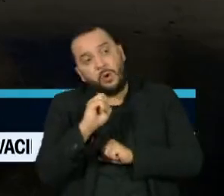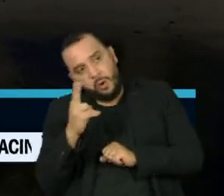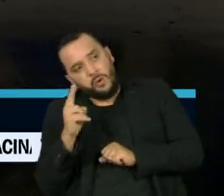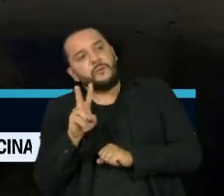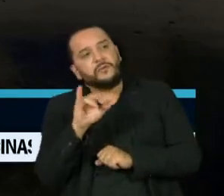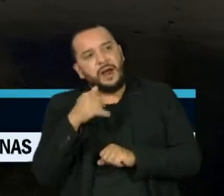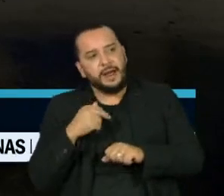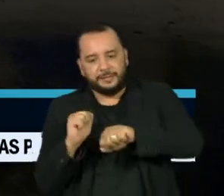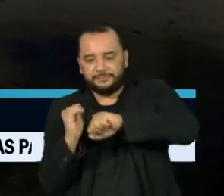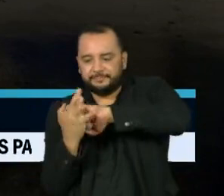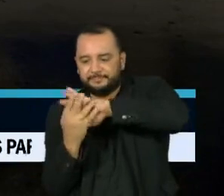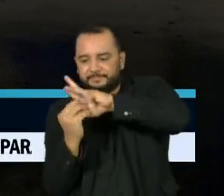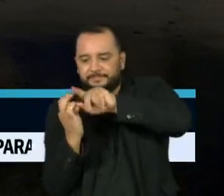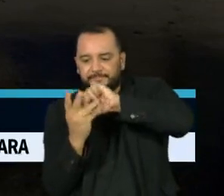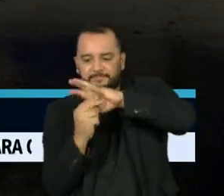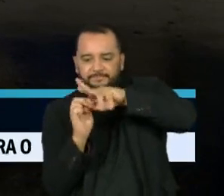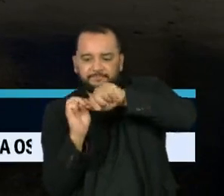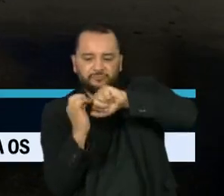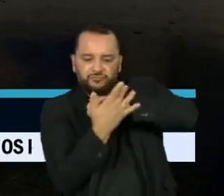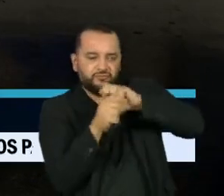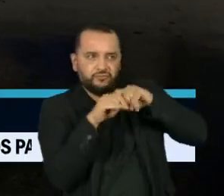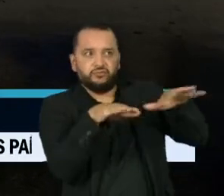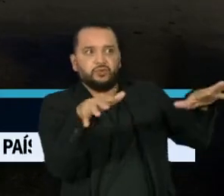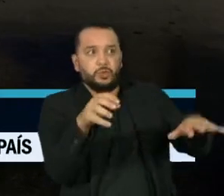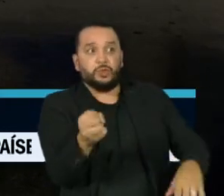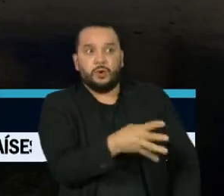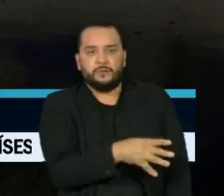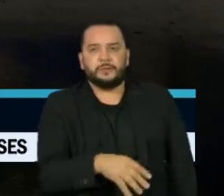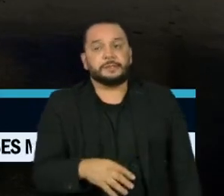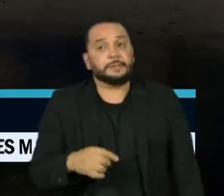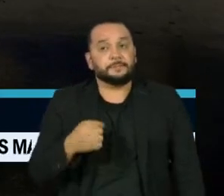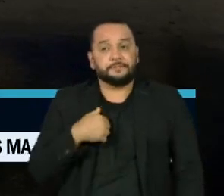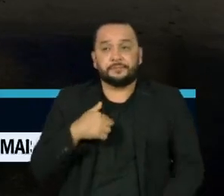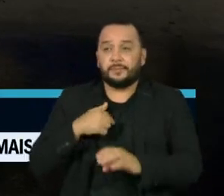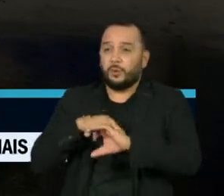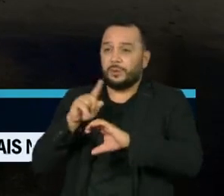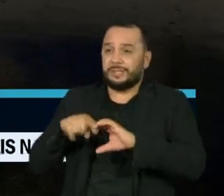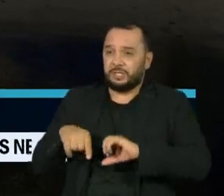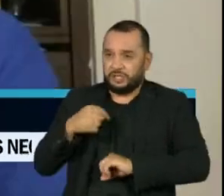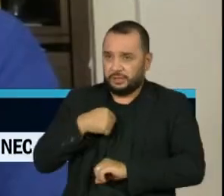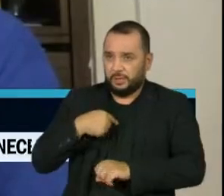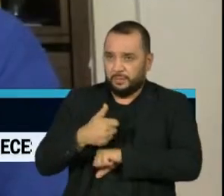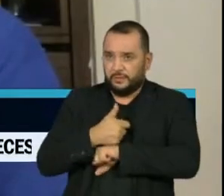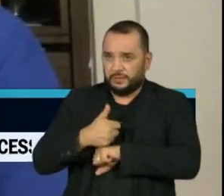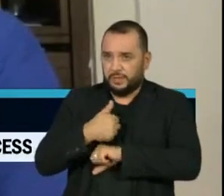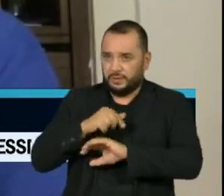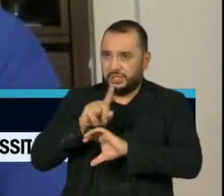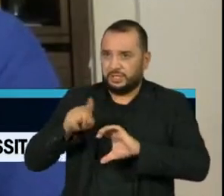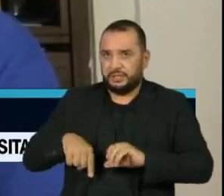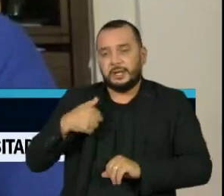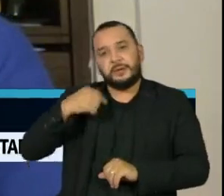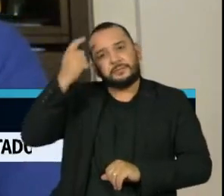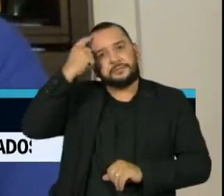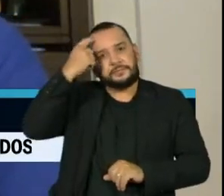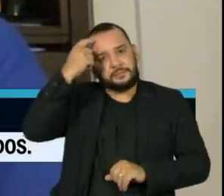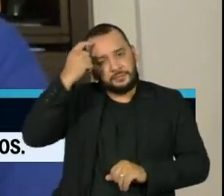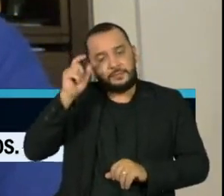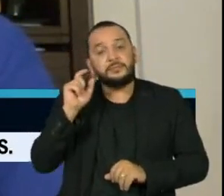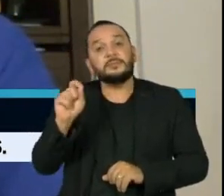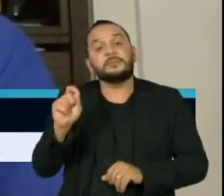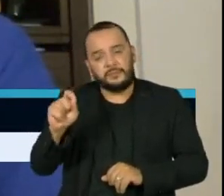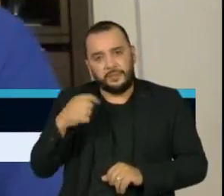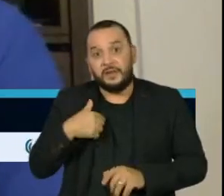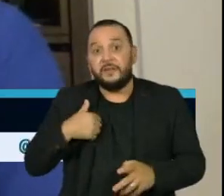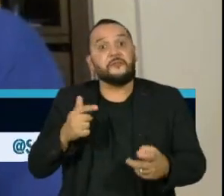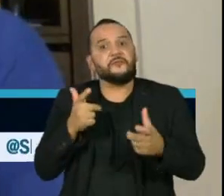vacinas? Eu sou das cientistas otimistas que acham que vacina vai ser o final da